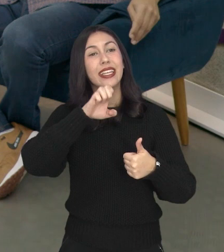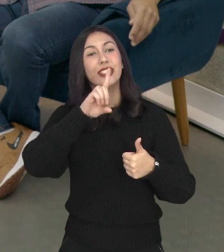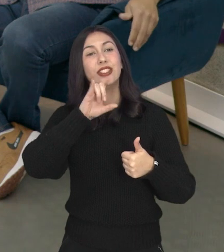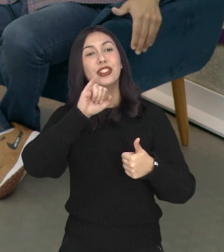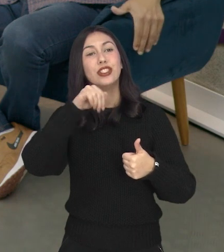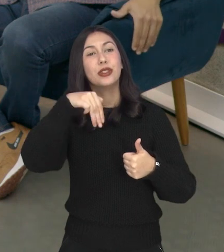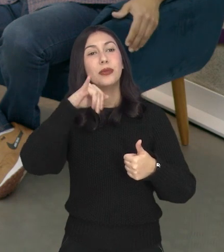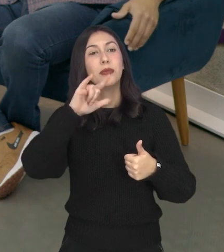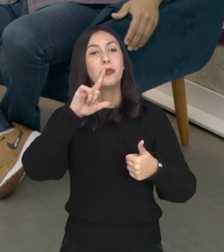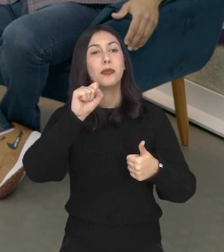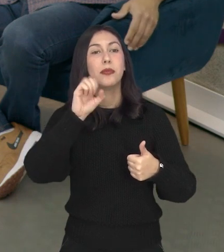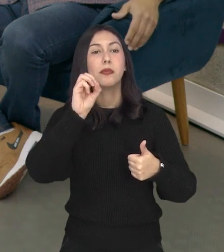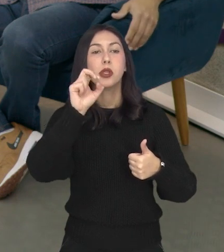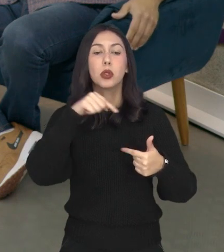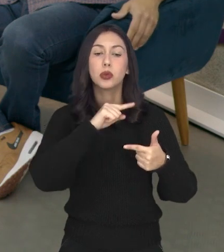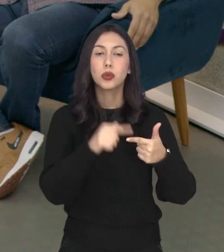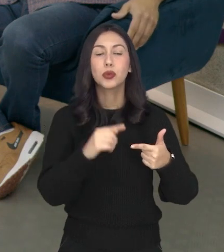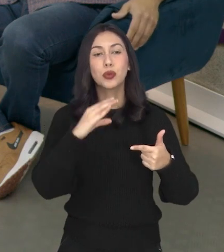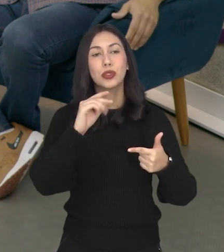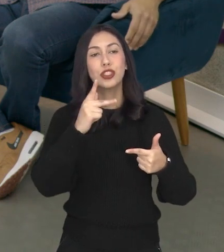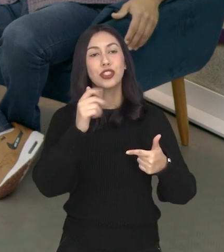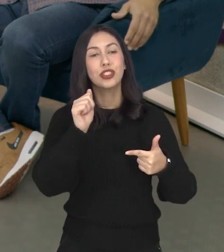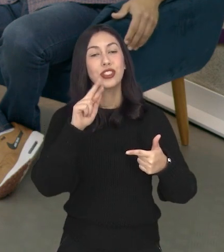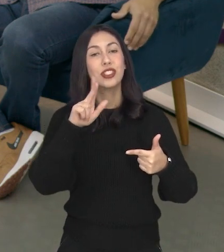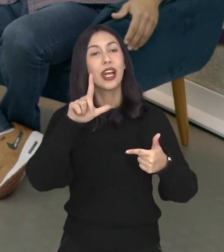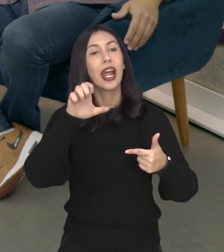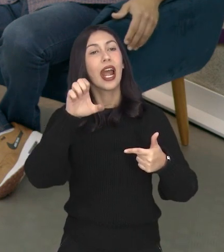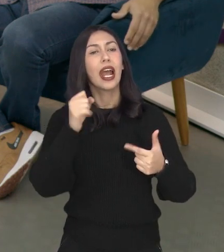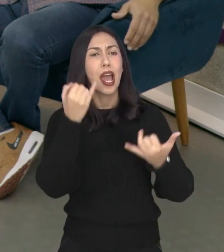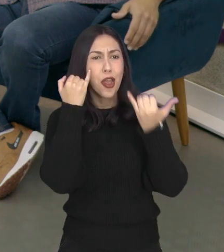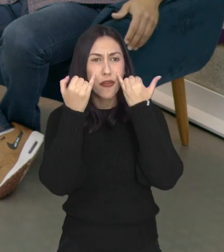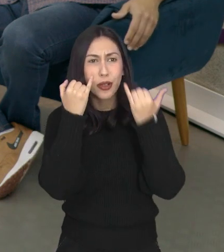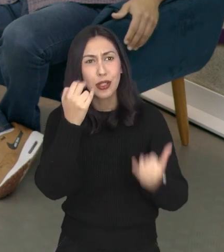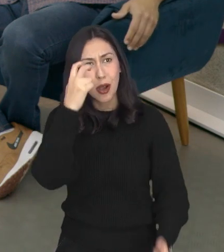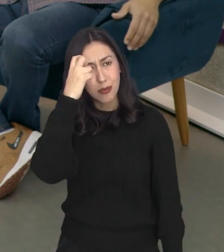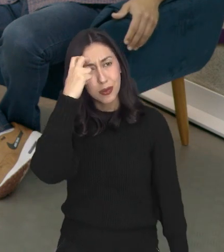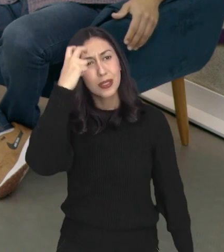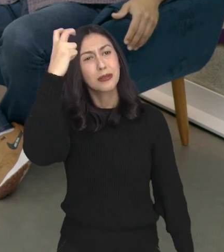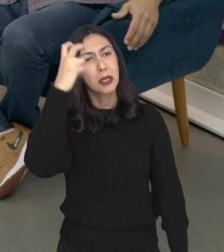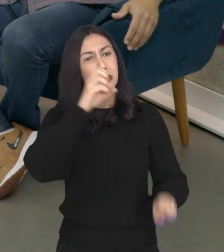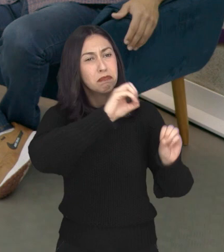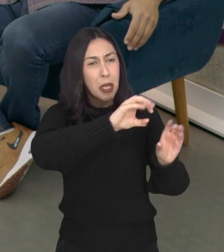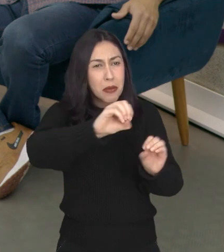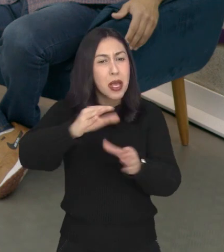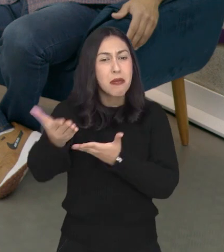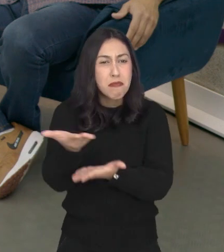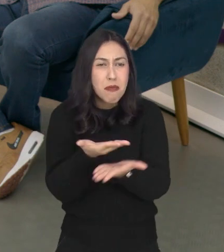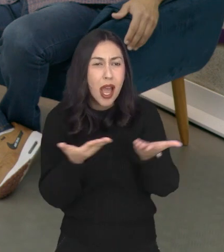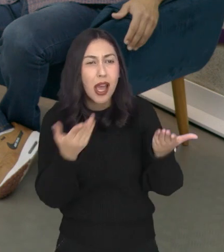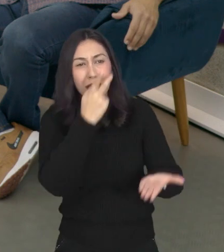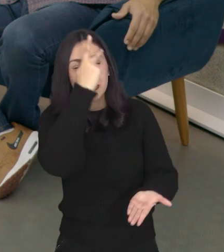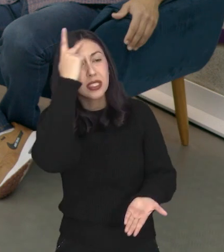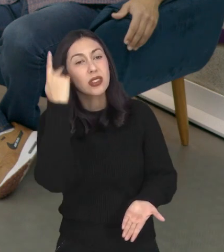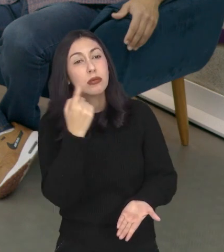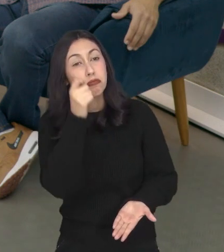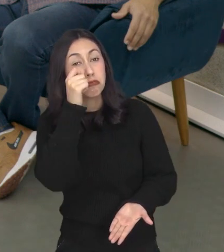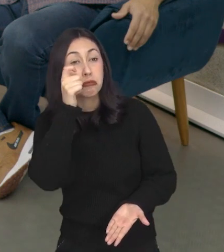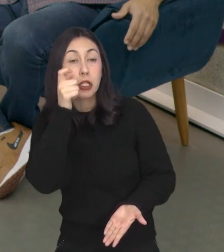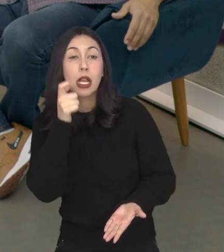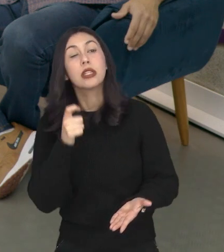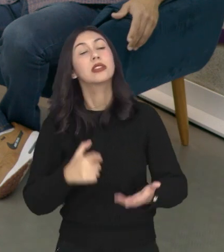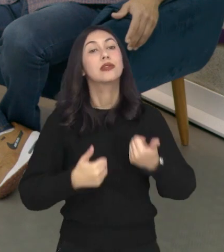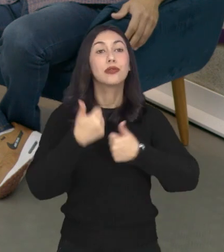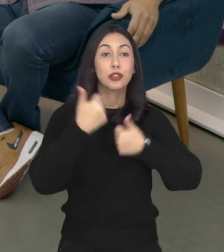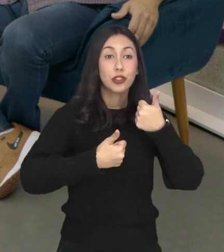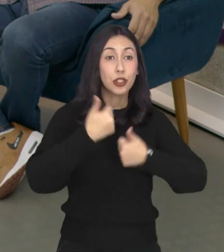obrigada, Edmilson, muito obrigada, Charles, pelas informações, pelo conhecimento passado aqui, para quem se interessa,